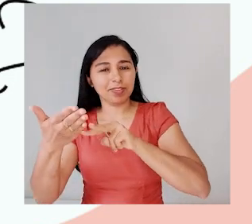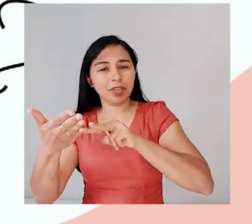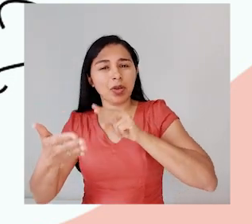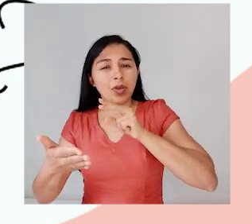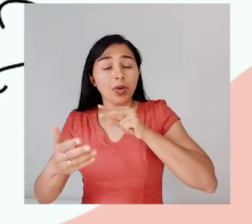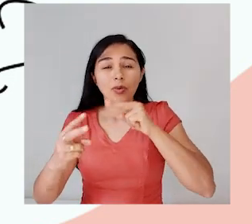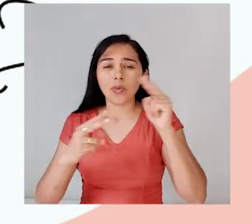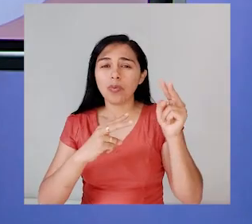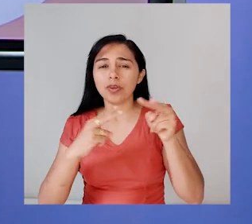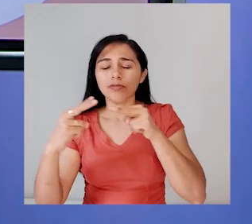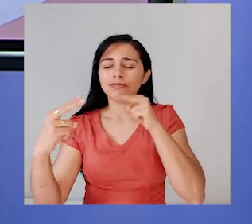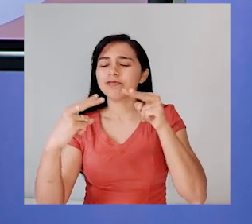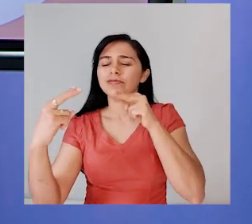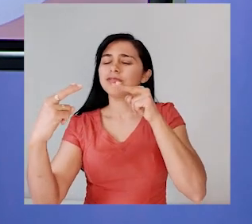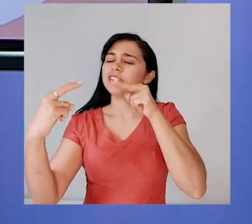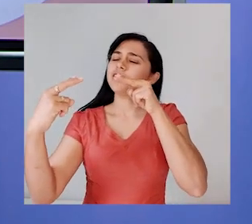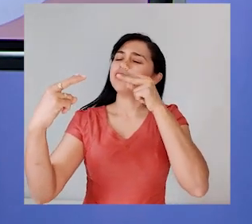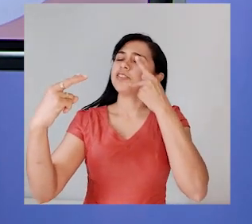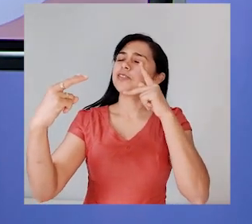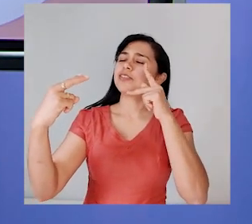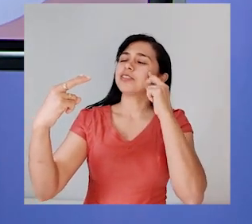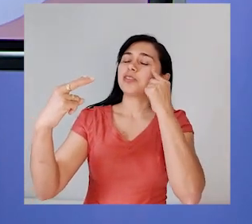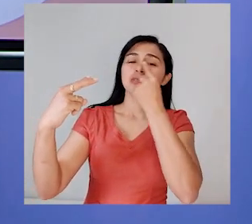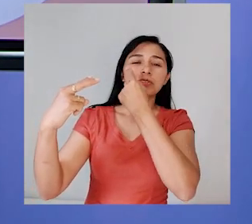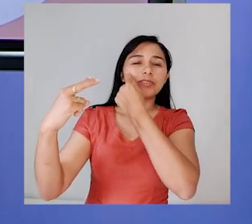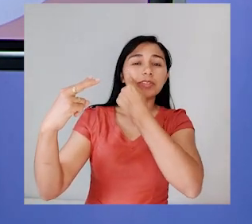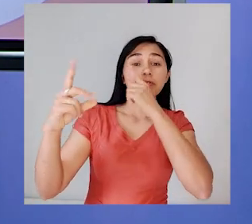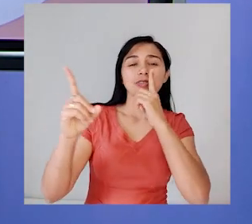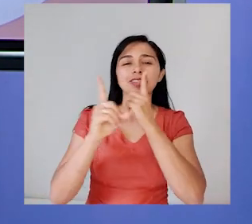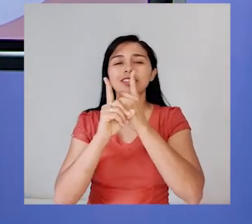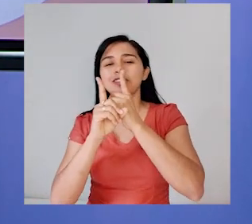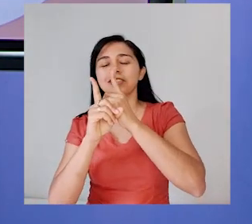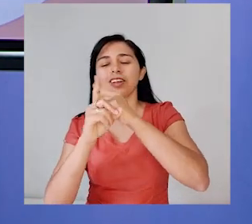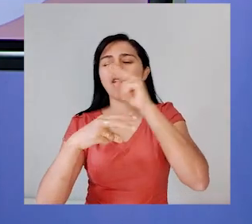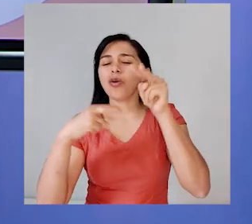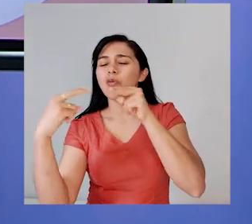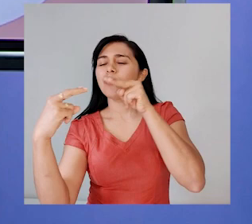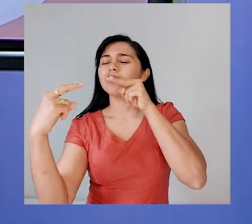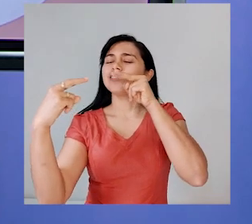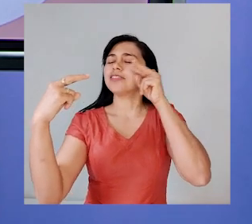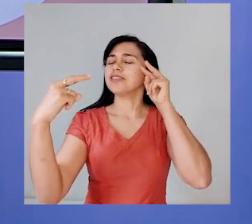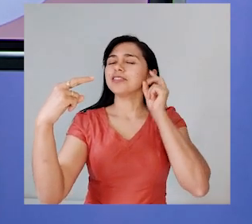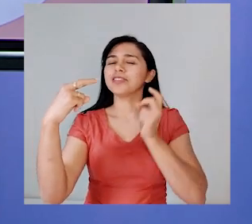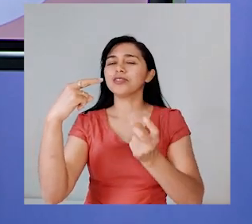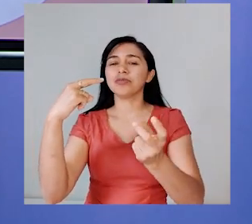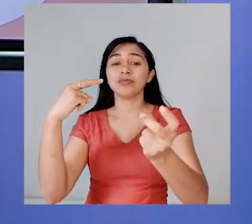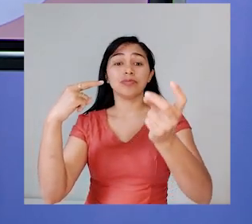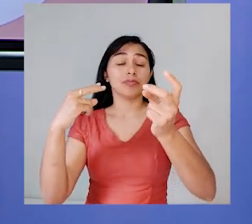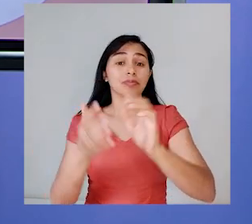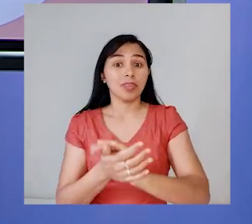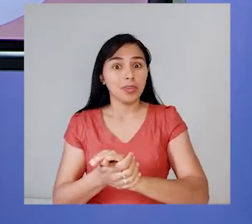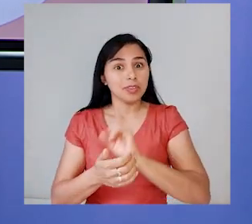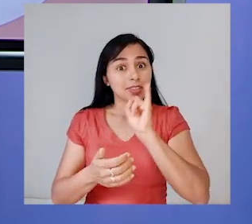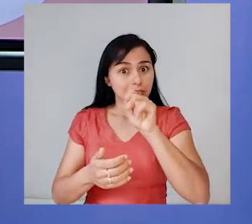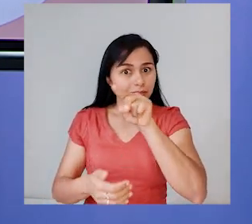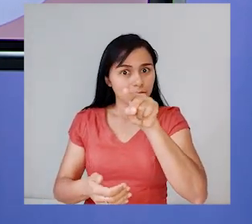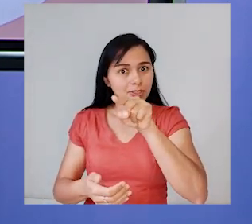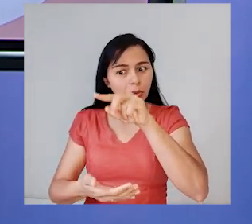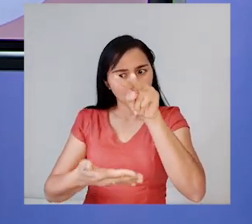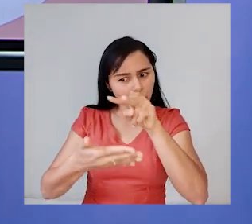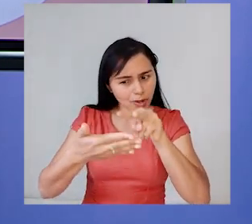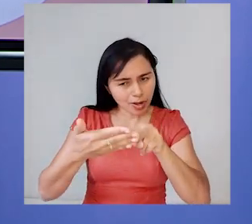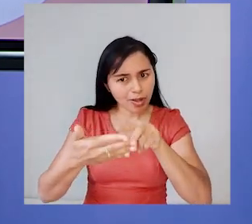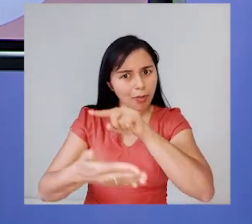infinito dos seus olhos. Se você continuar lendo, vai ser infinita essa sua leitura, porque o texto não tem